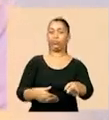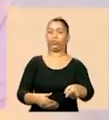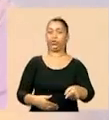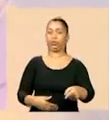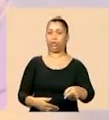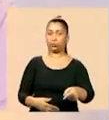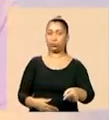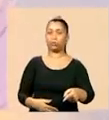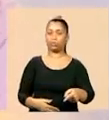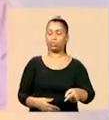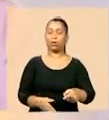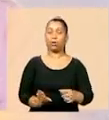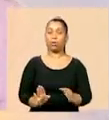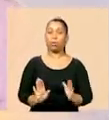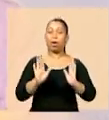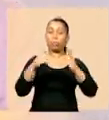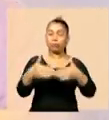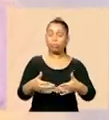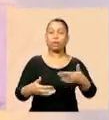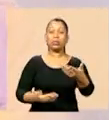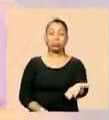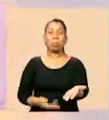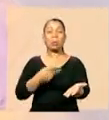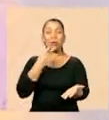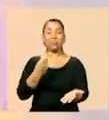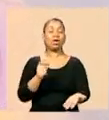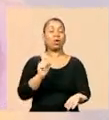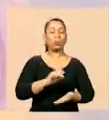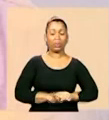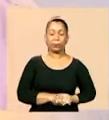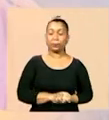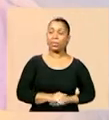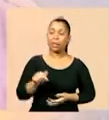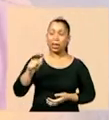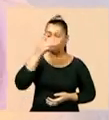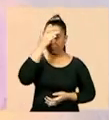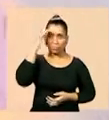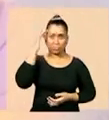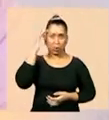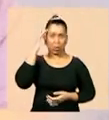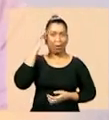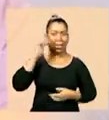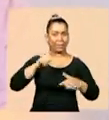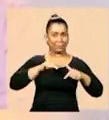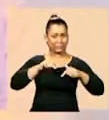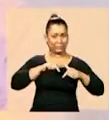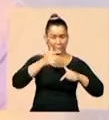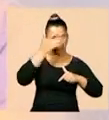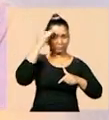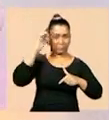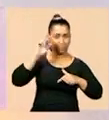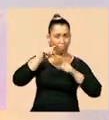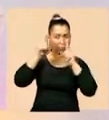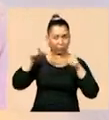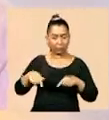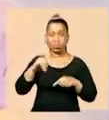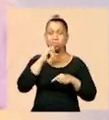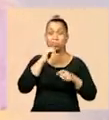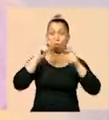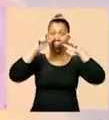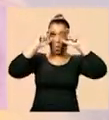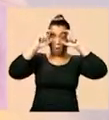desenvolvido, né? Ele foi desenvolvido para uma finalidade. Eu costumo brincar que o trabalhador ele gosta de dar várias finalidades ao EPI, né?